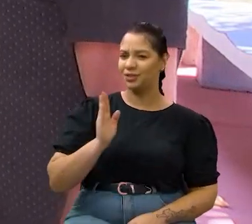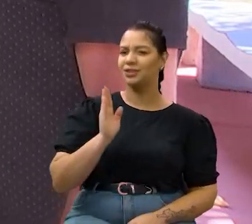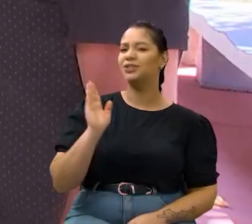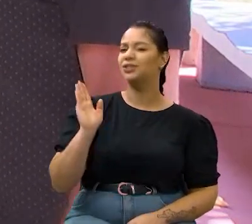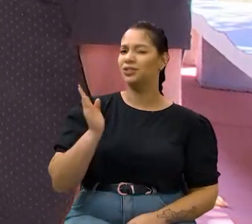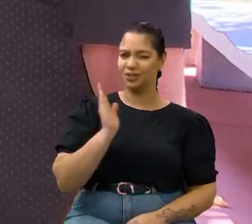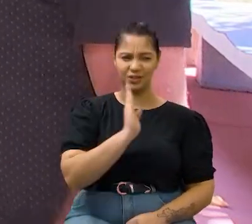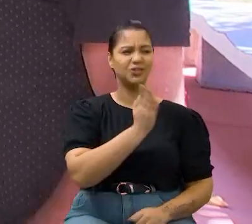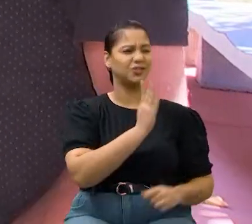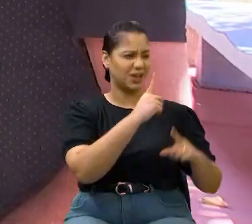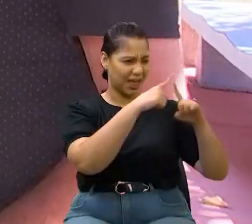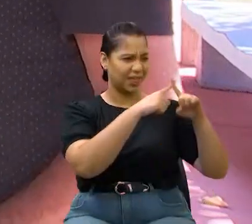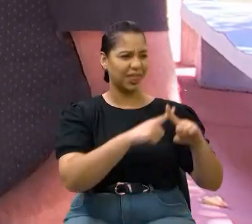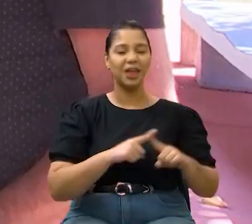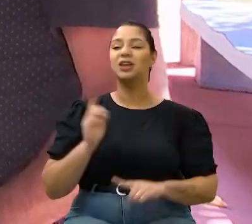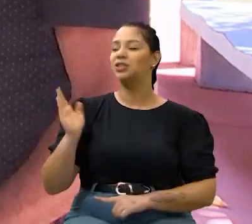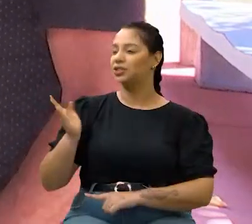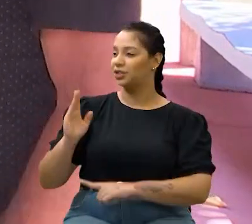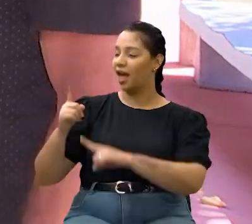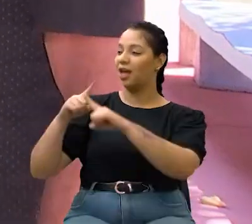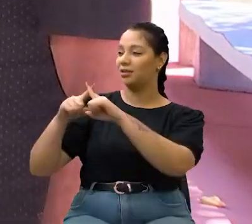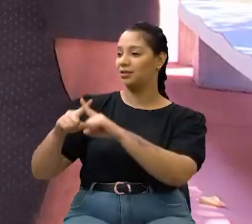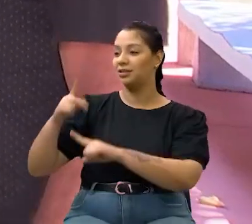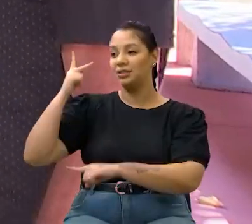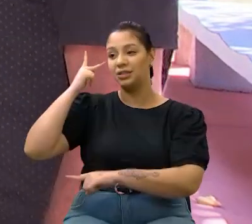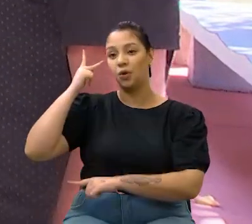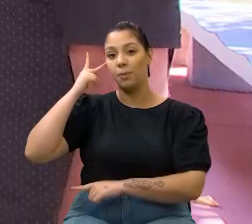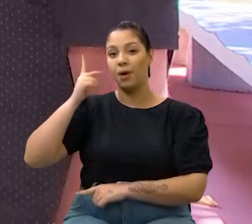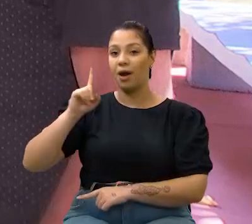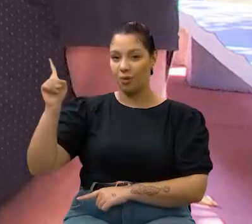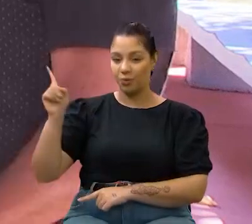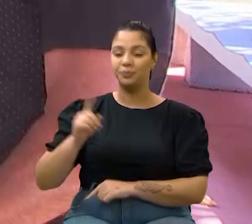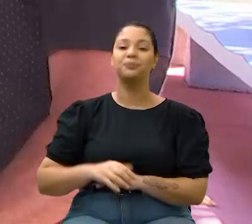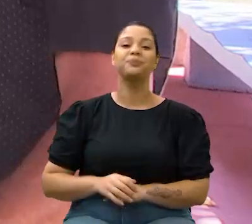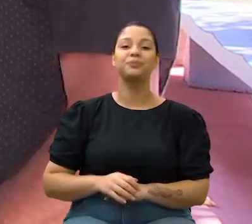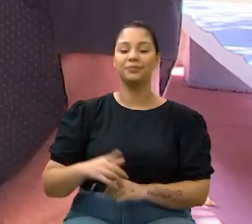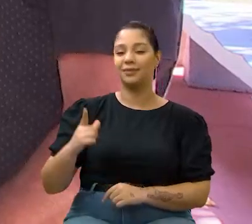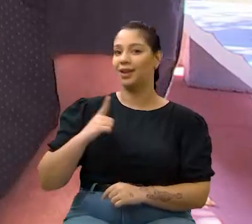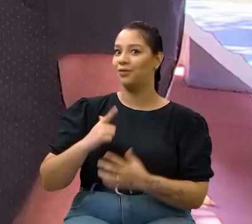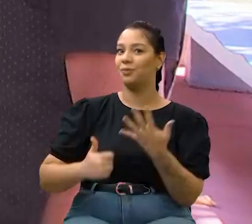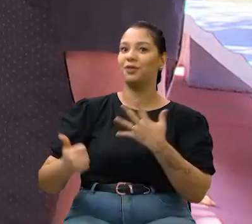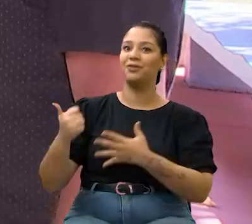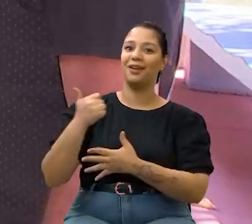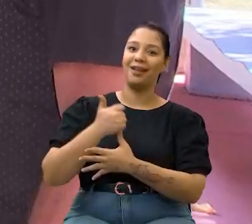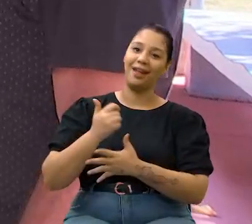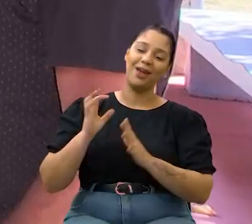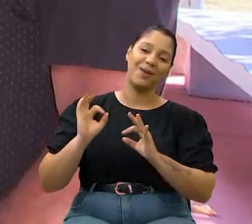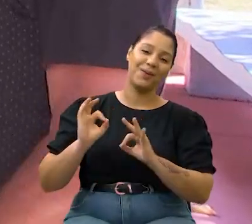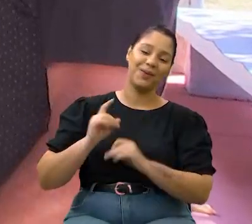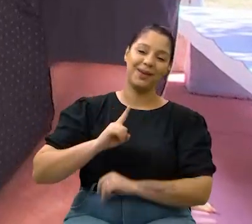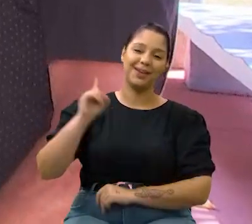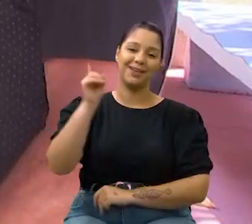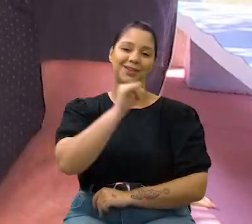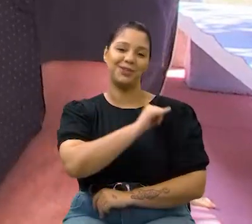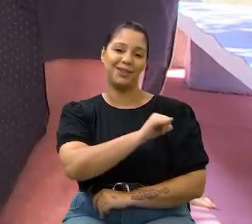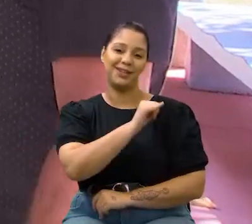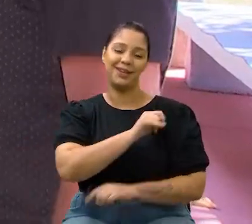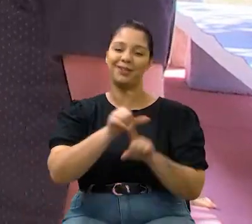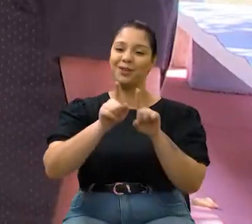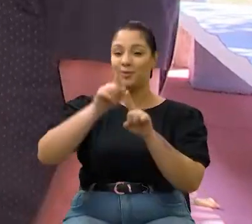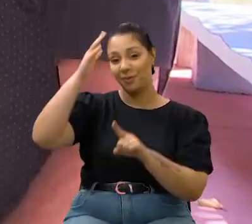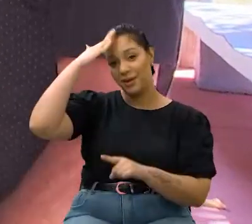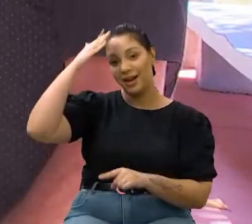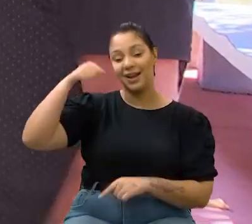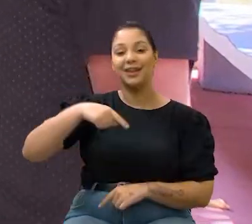alguns campeonatos, né? Sim, campeonato estadual em São Paulo, né? Tivemos o privilégio de ir no Rio de Janeiro, Paraná